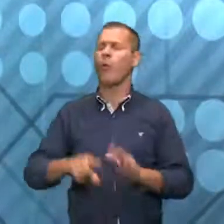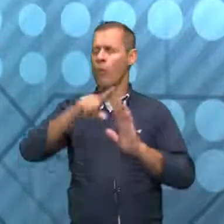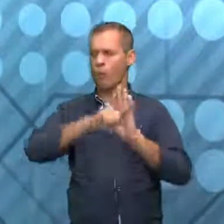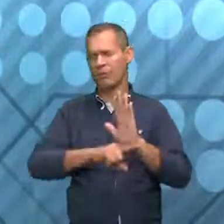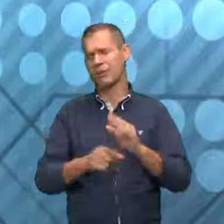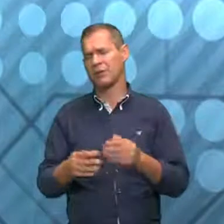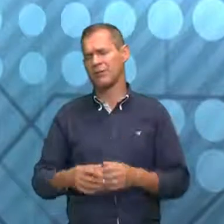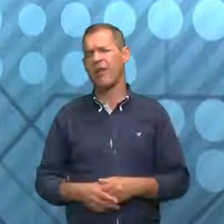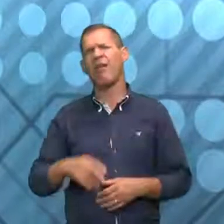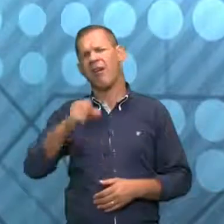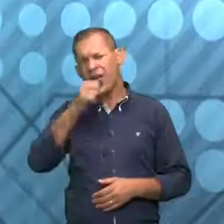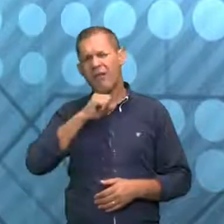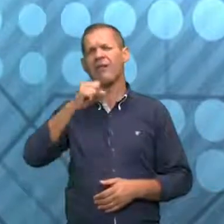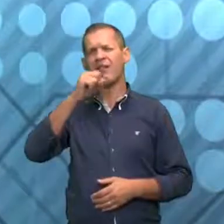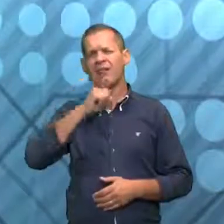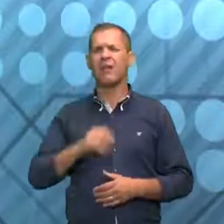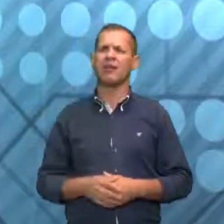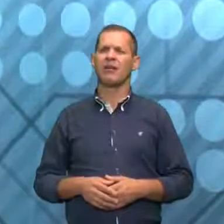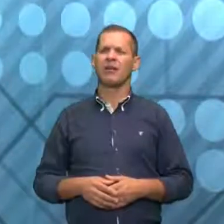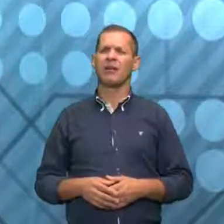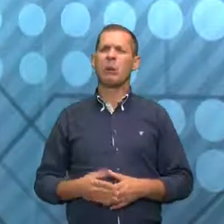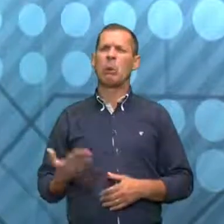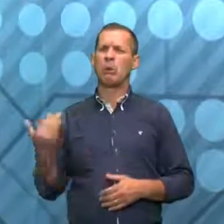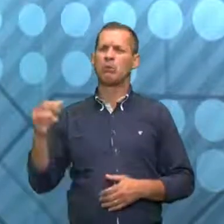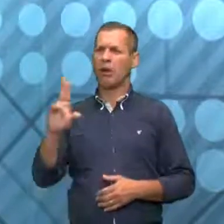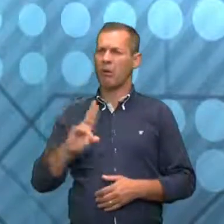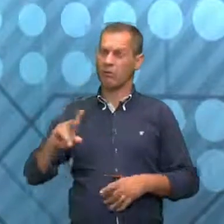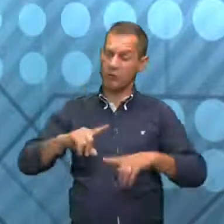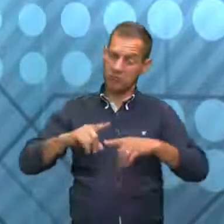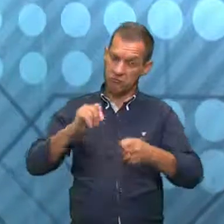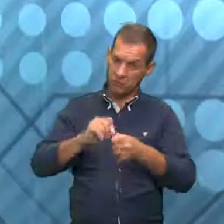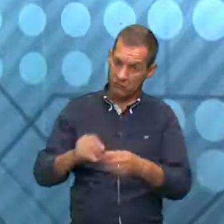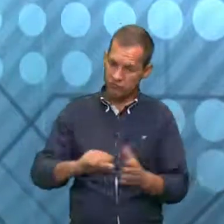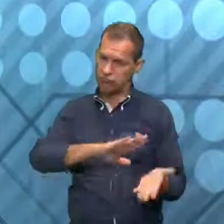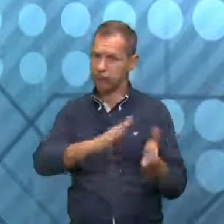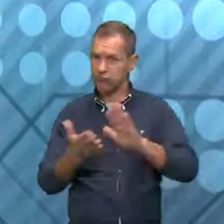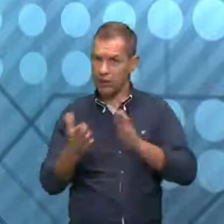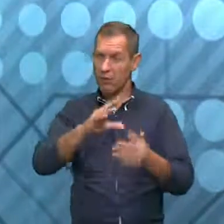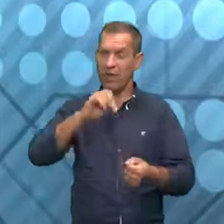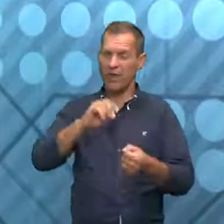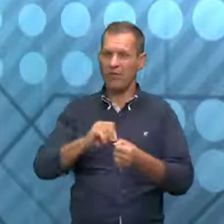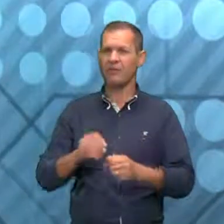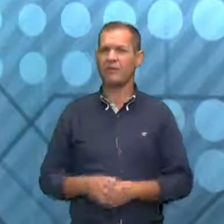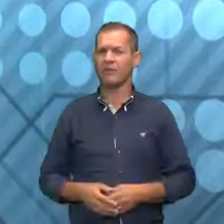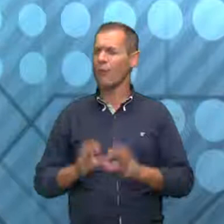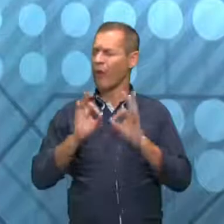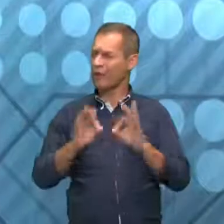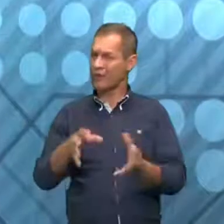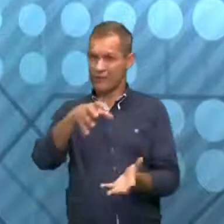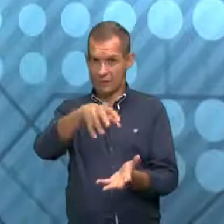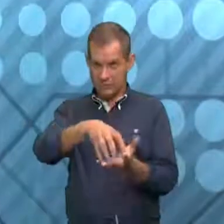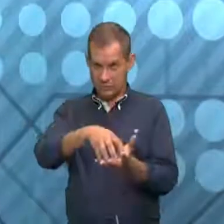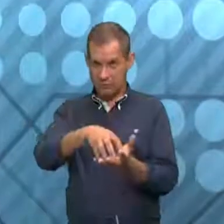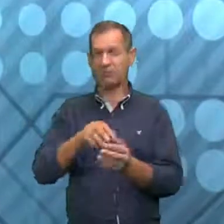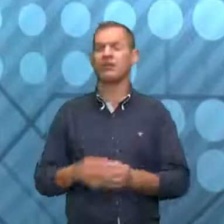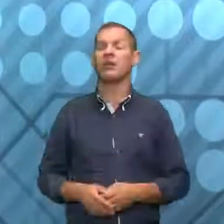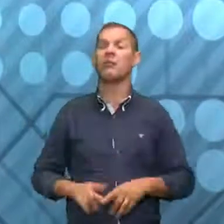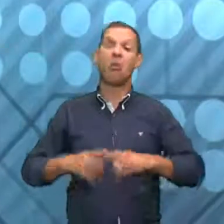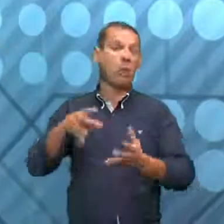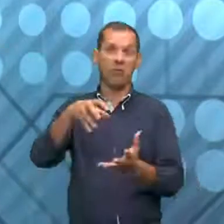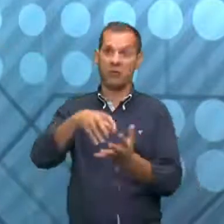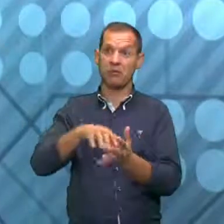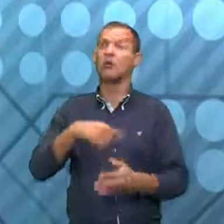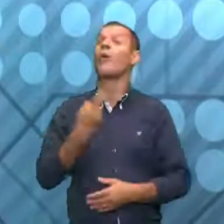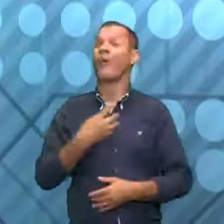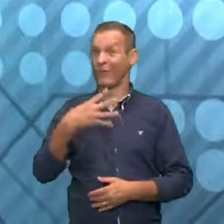já bastante antigo, é um processo muito antigo utilizado para fazer esse embaralhamento, para fazer uma determinada criptografia. Não é a